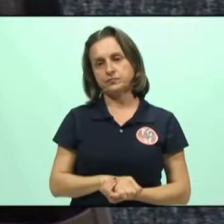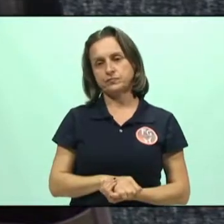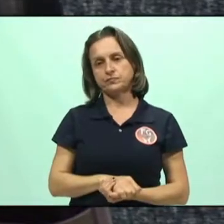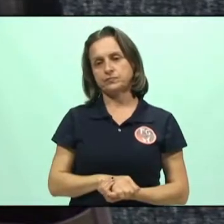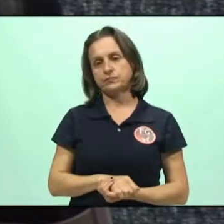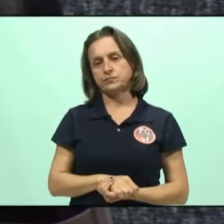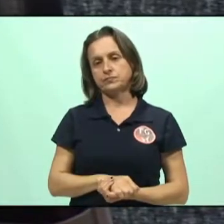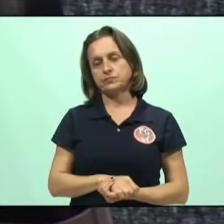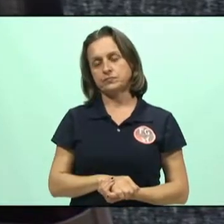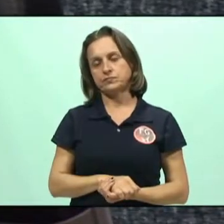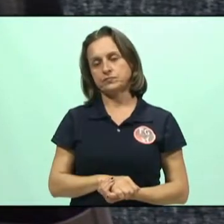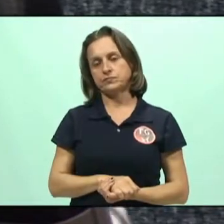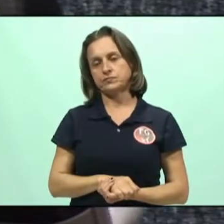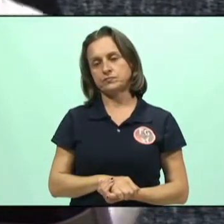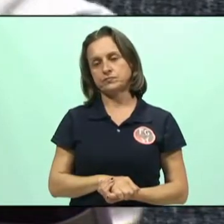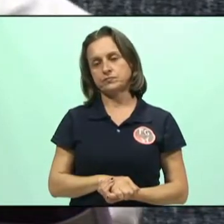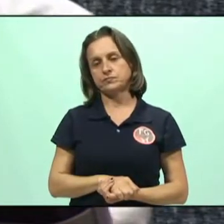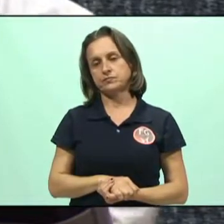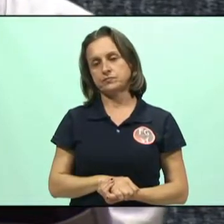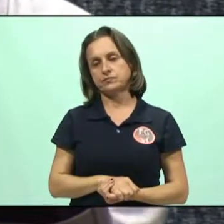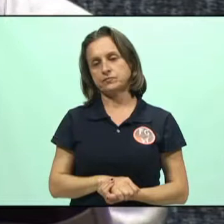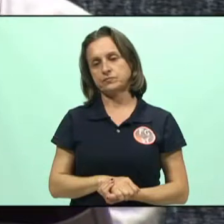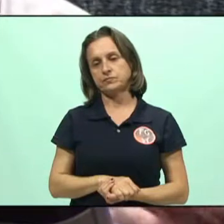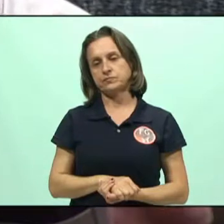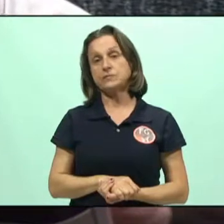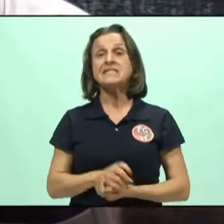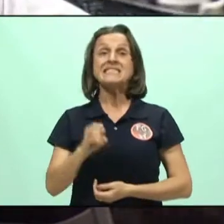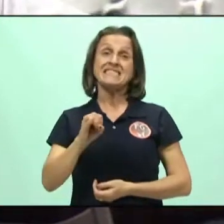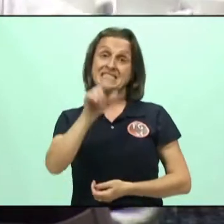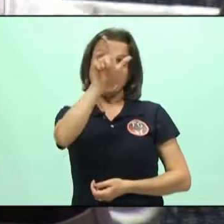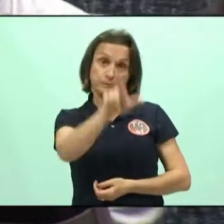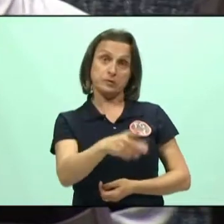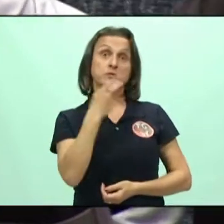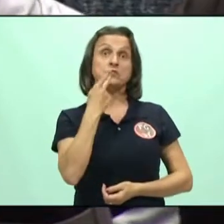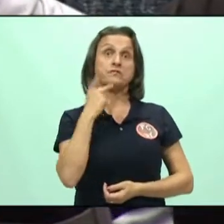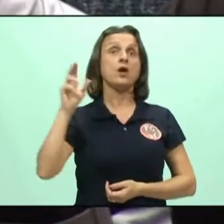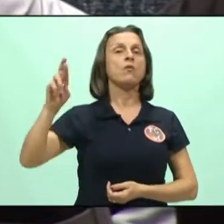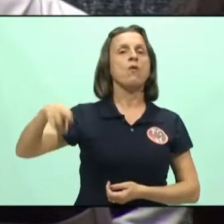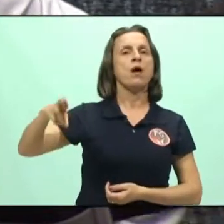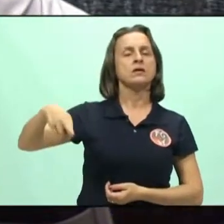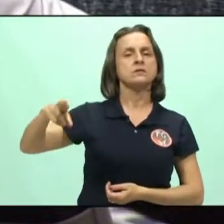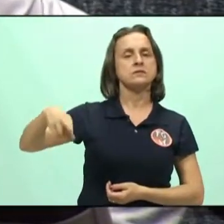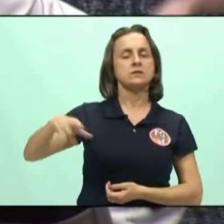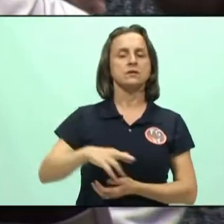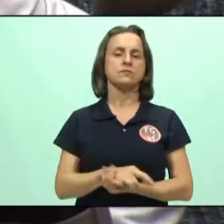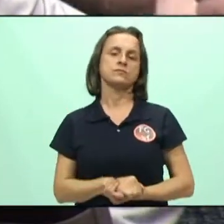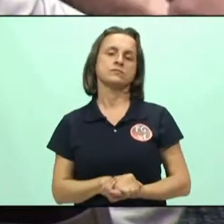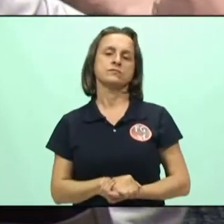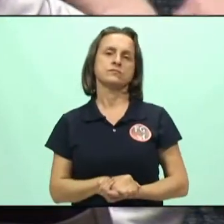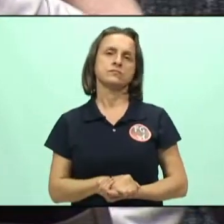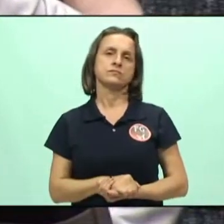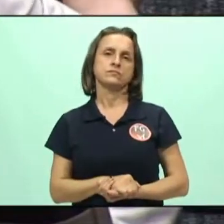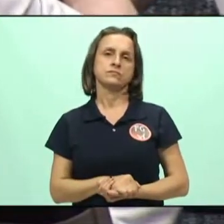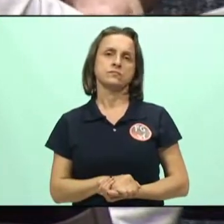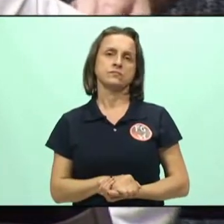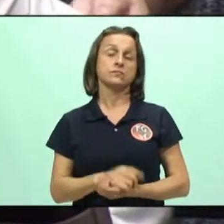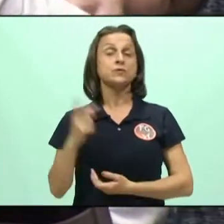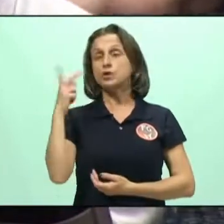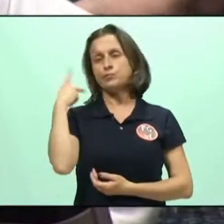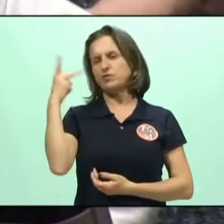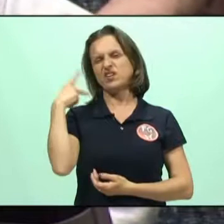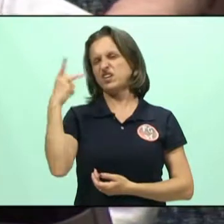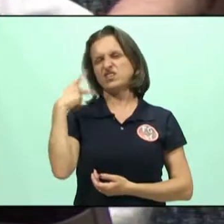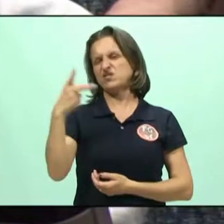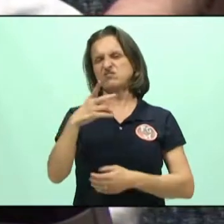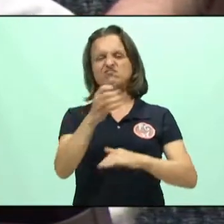quando as pessoas falam com razão que político não investe saneamento